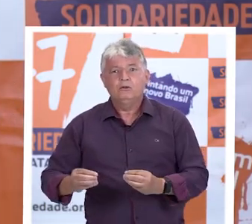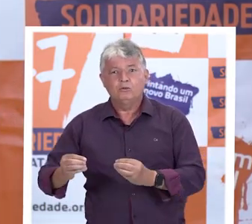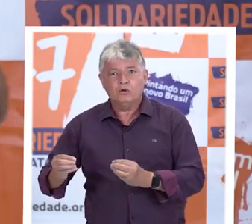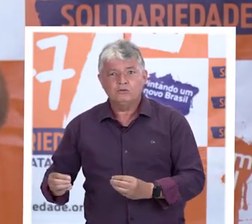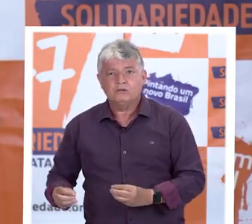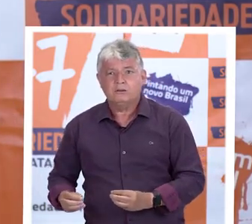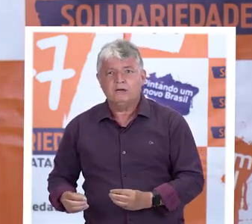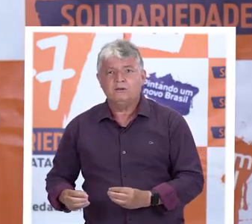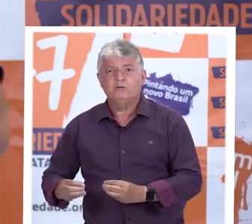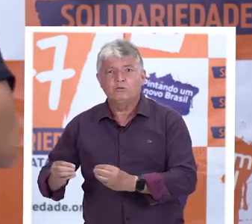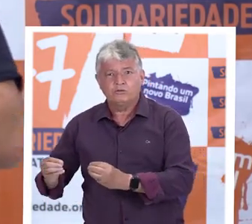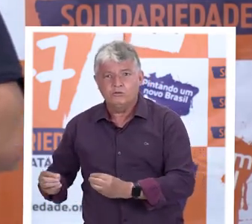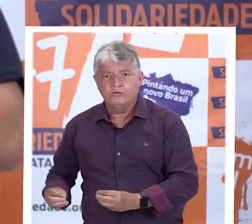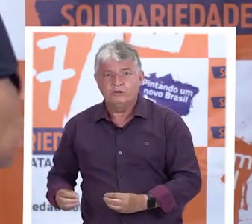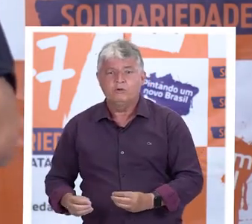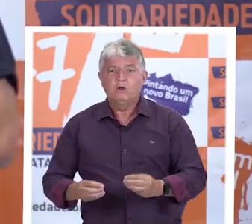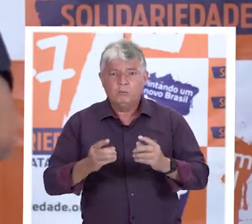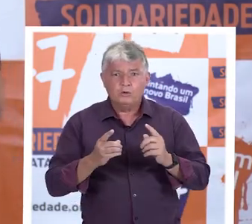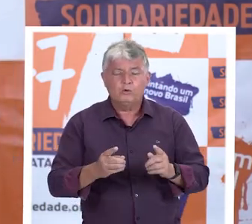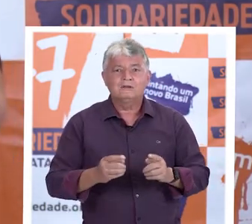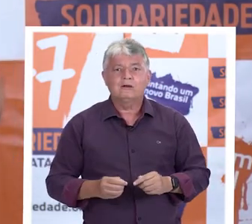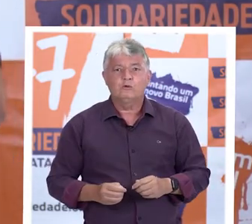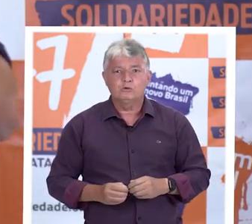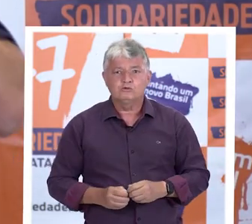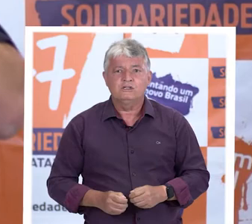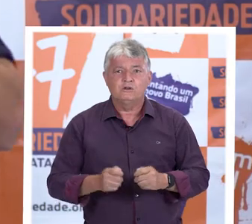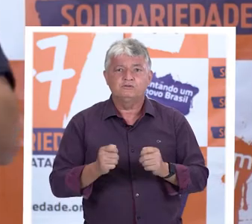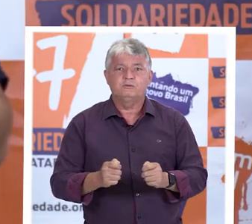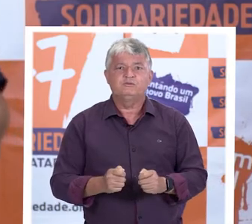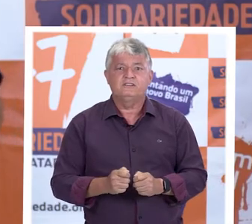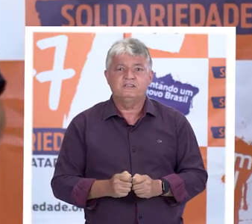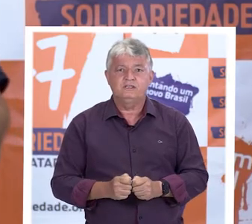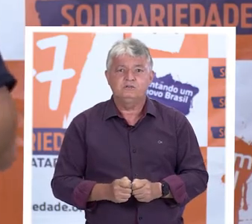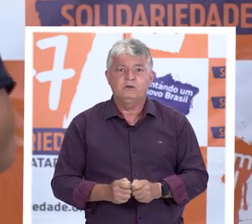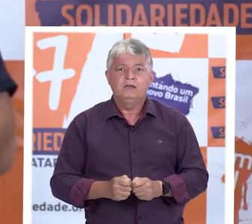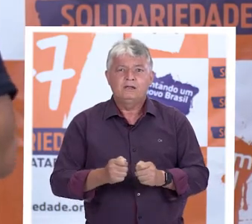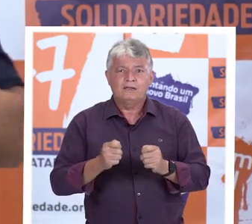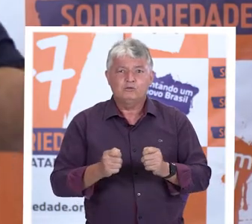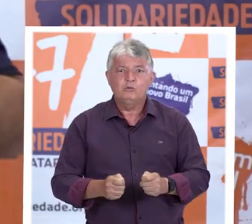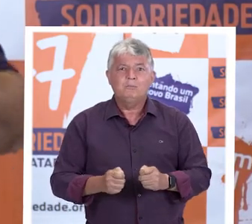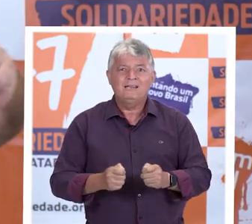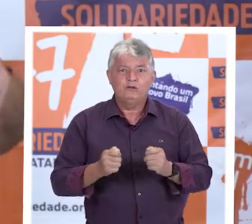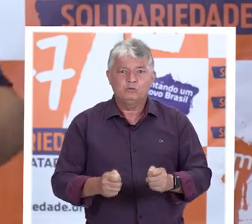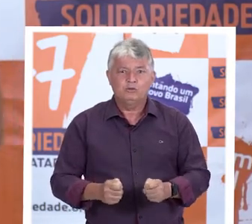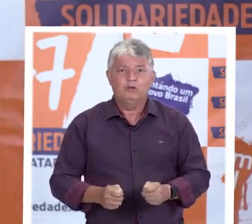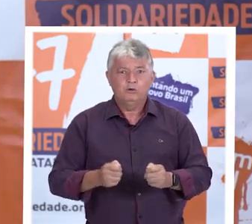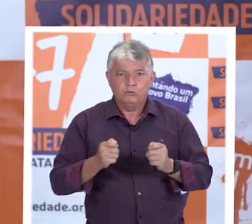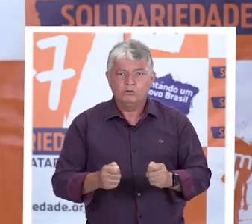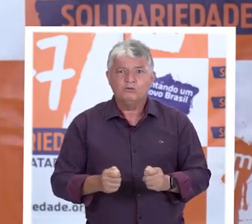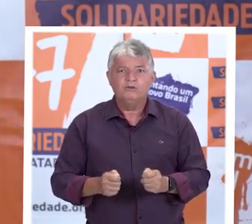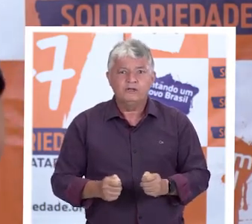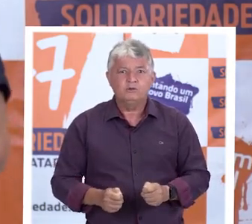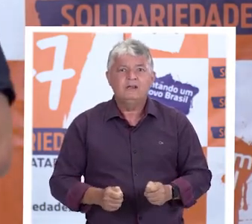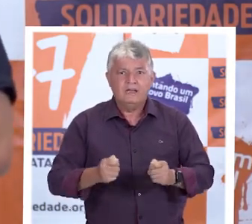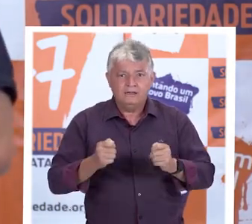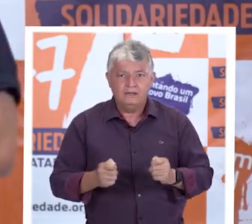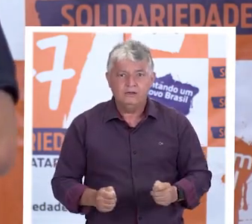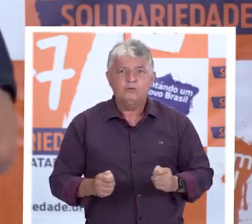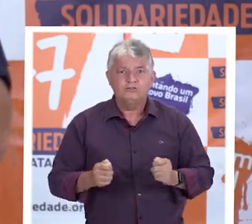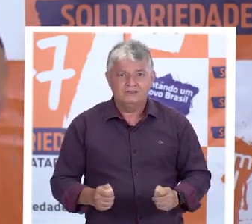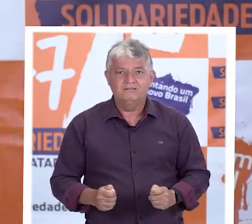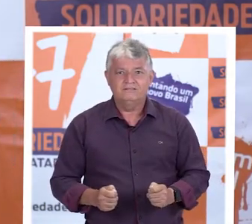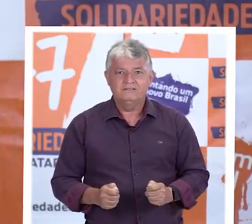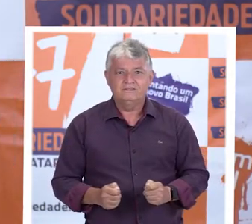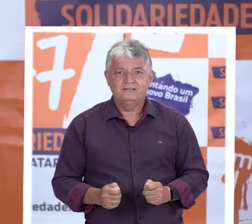direta no nosso trabalho e no nosso governo. Pode contar conosco que nós vamos fazer isso na sua plenitude. Nosso governo é